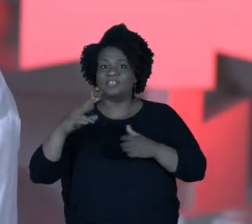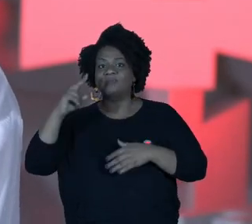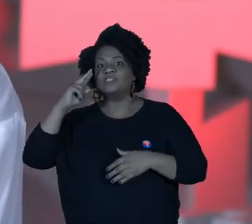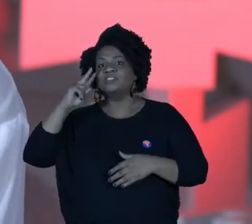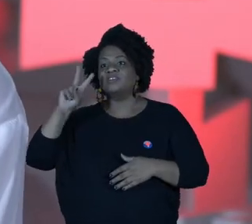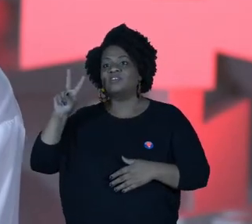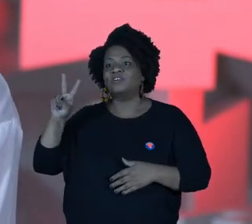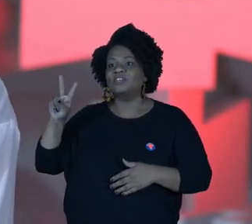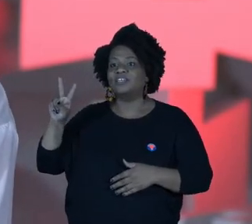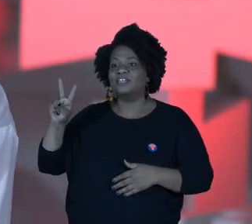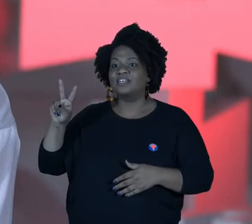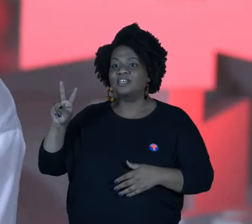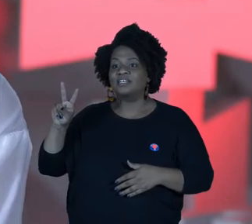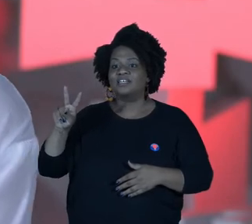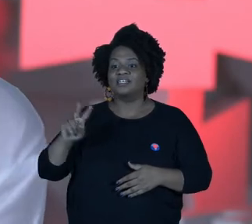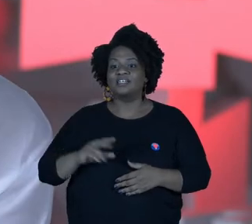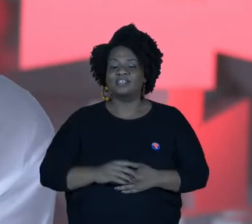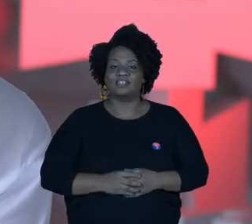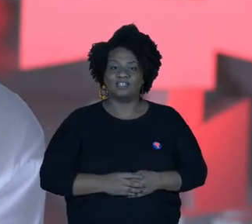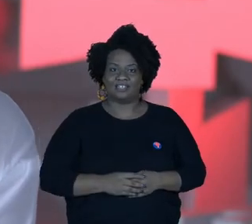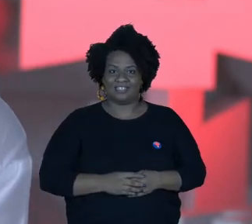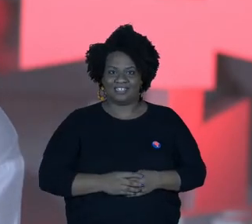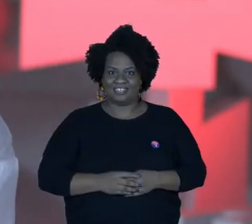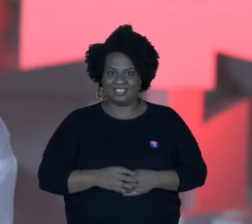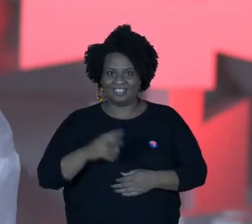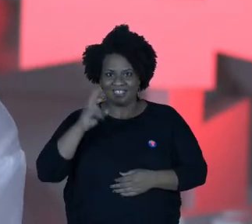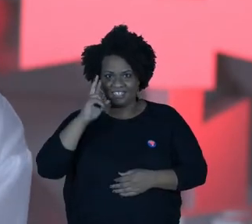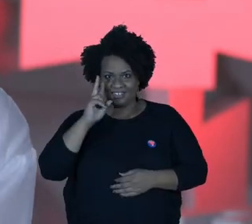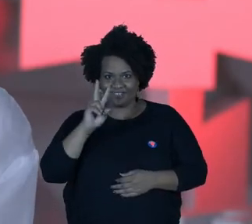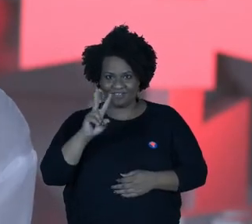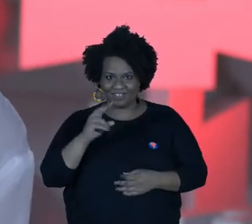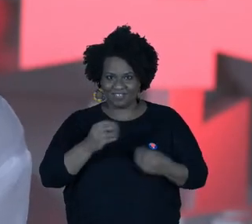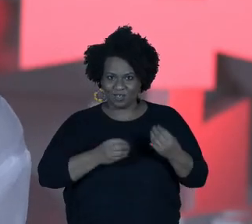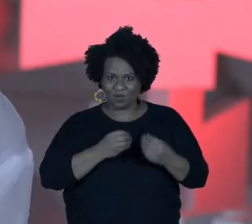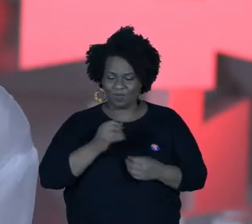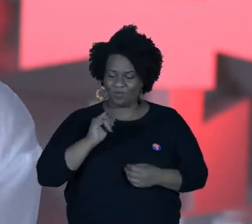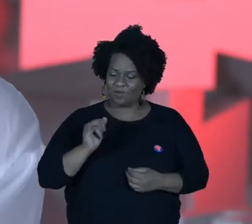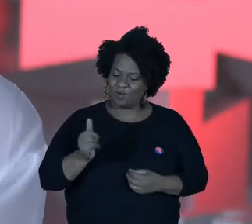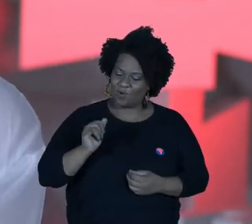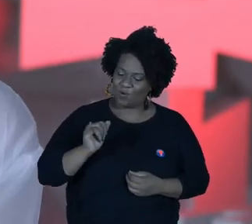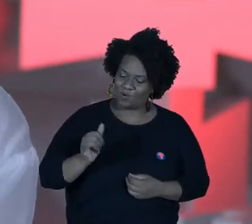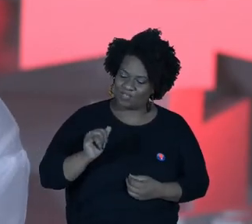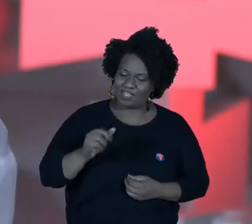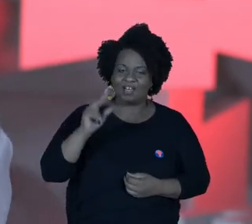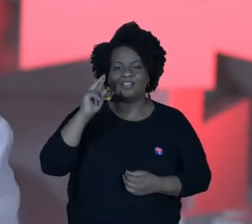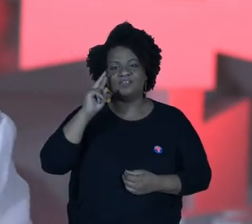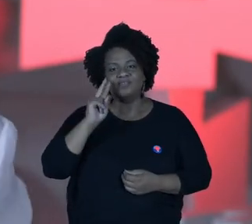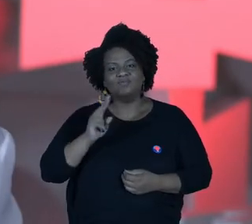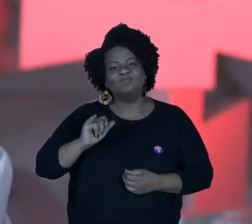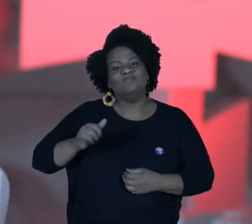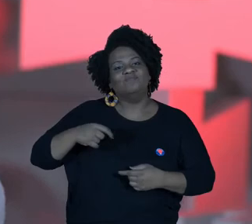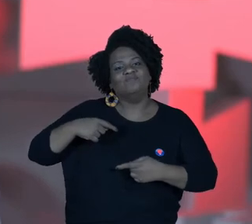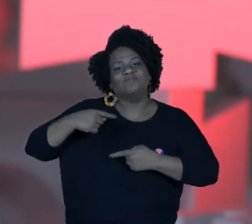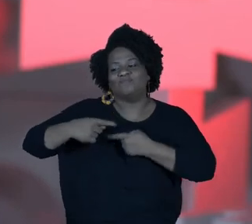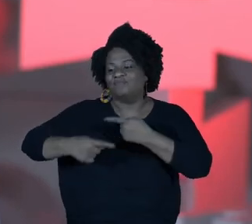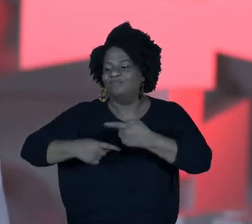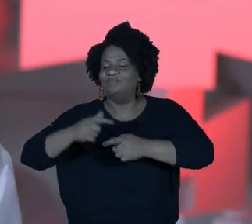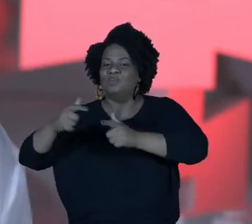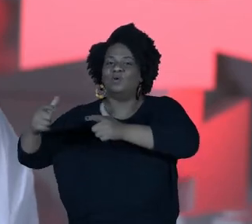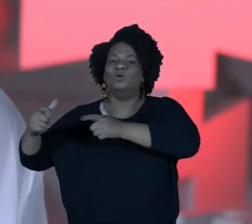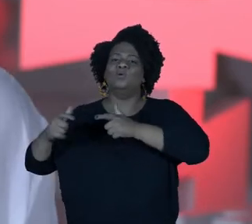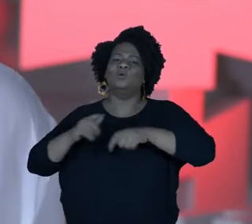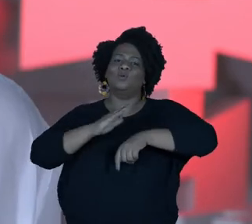história. Então, Greenaway tem uma forma de contar a história, de narrar, onde ele constrói outra